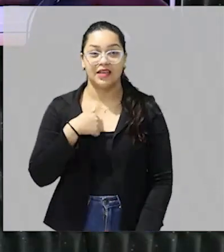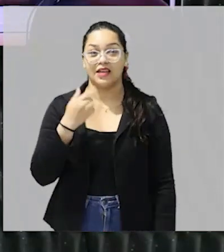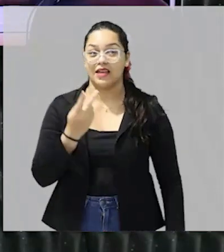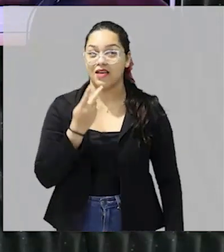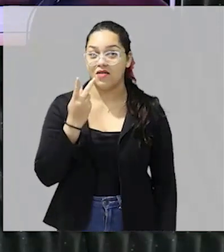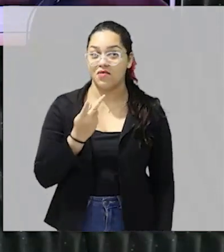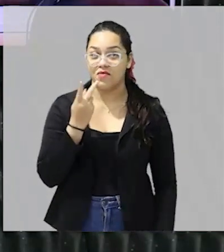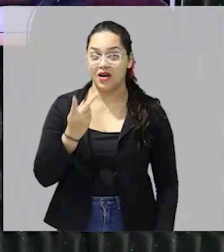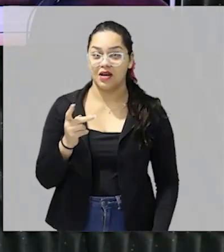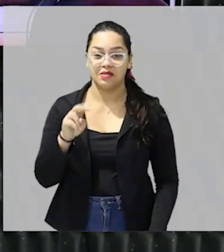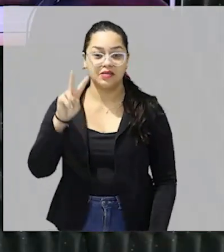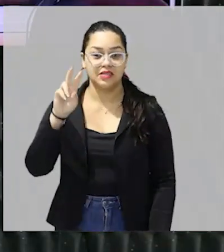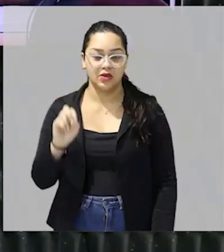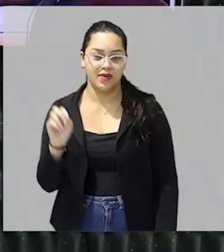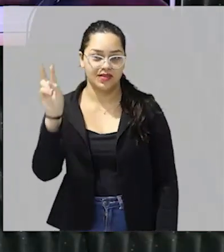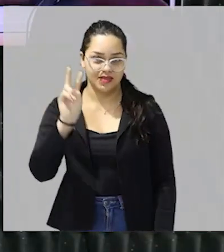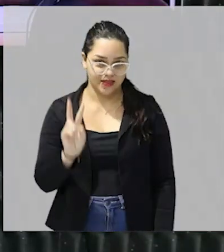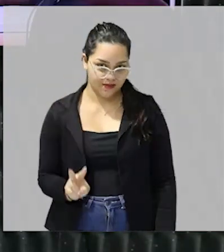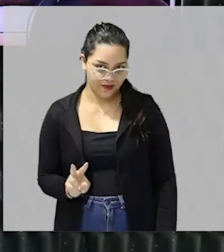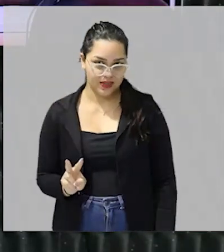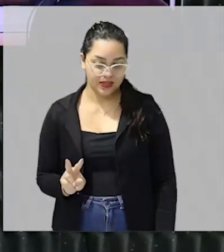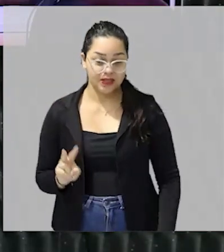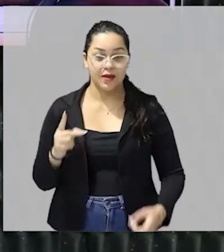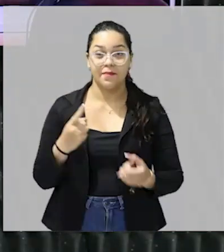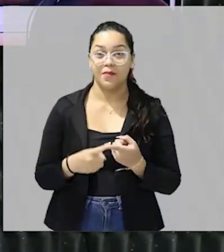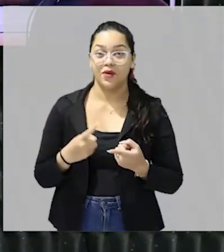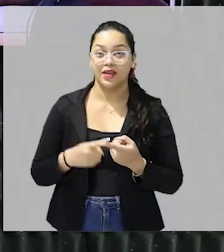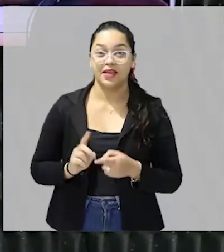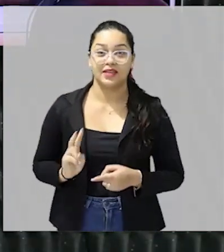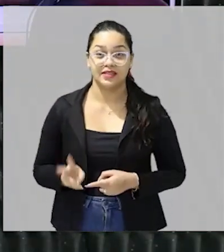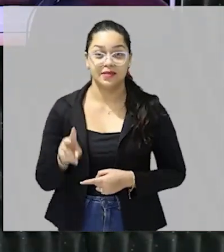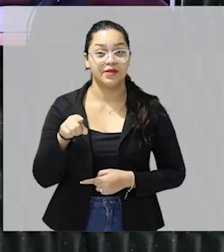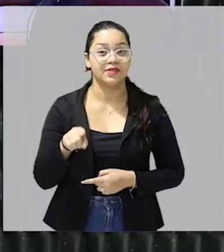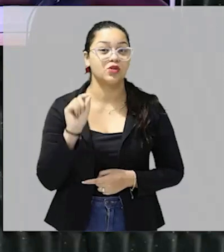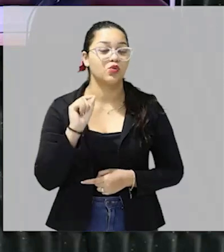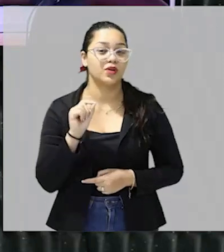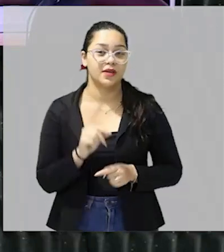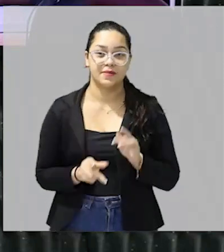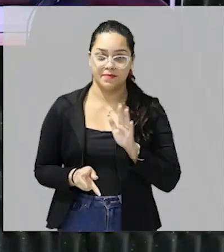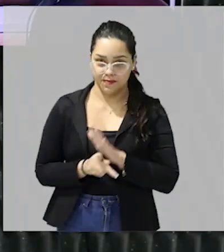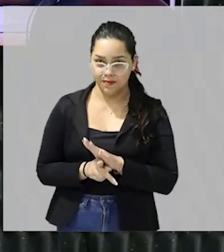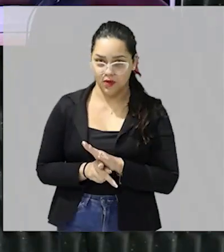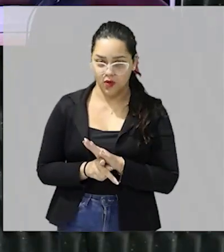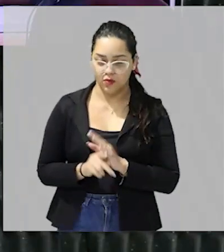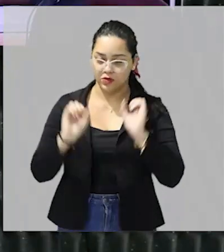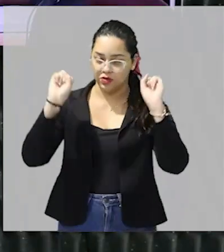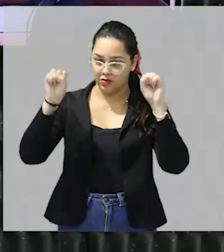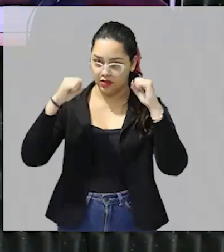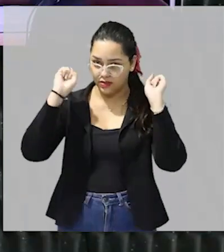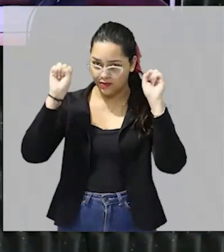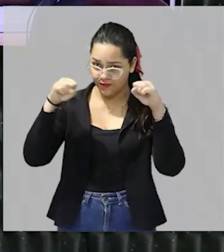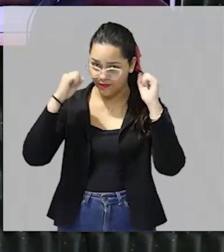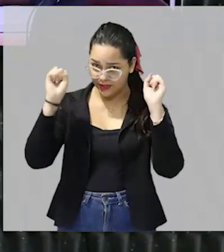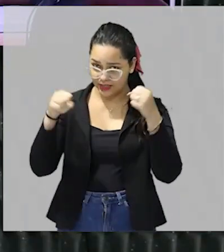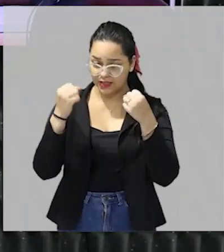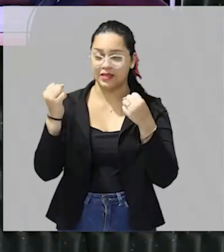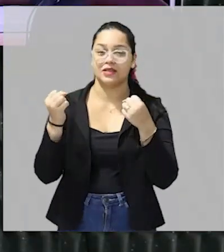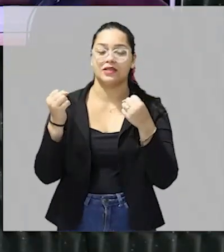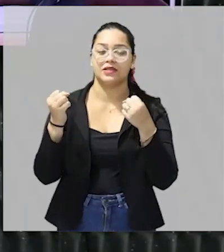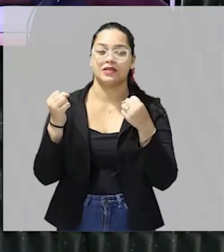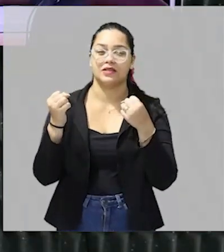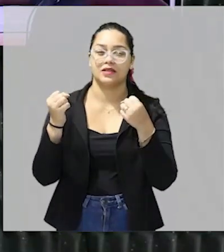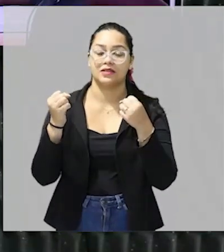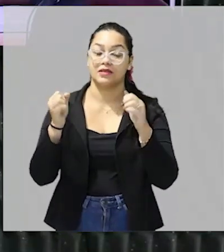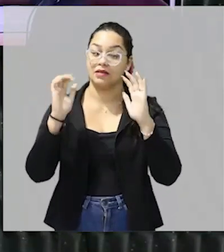saúde no mínimo 50 vezes. Porque sempre que vocês se depararem com questões de educação física, liguem aí